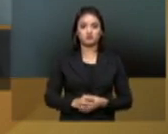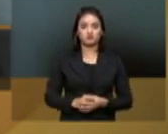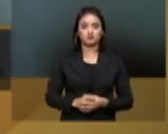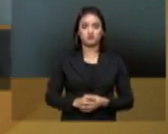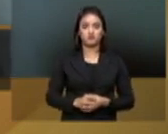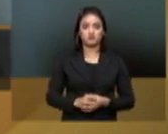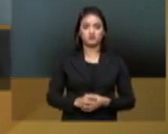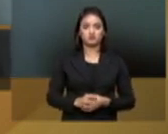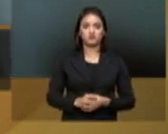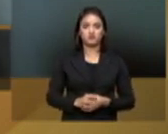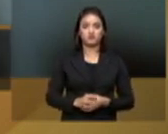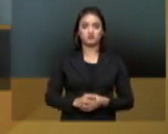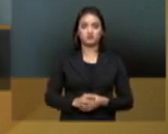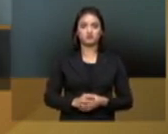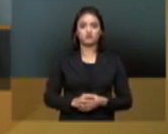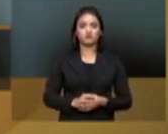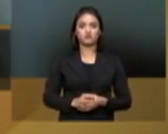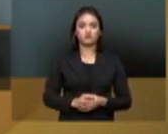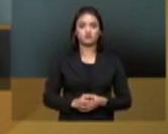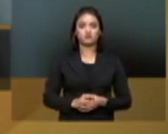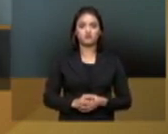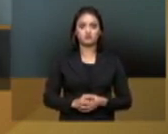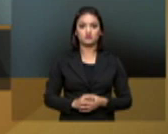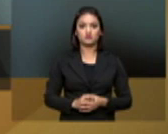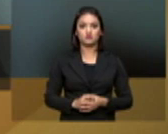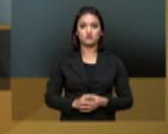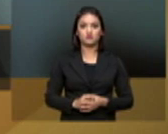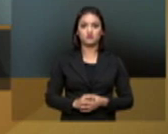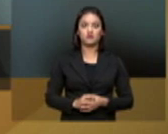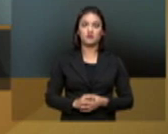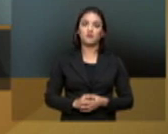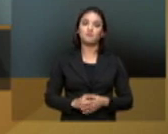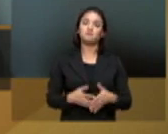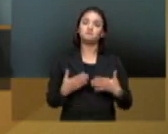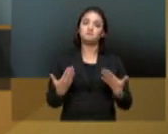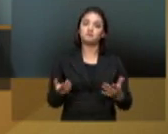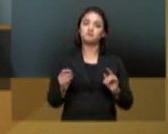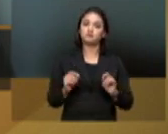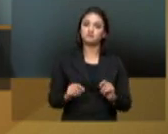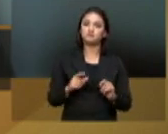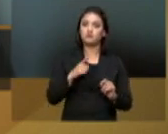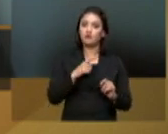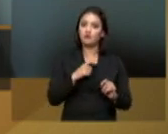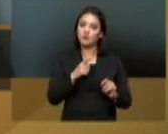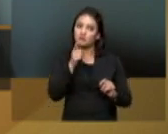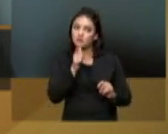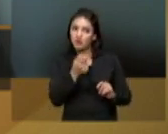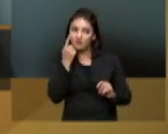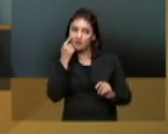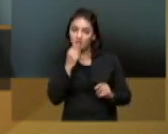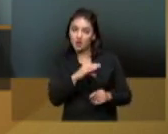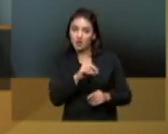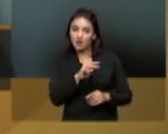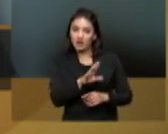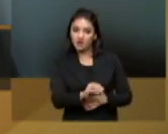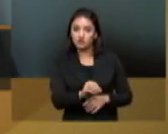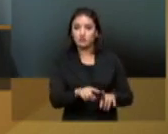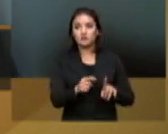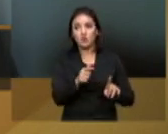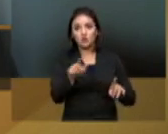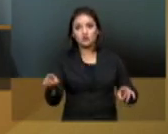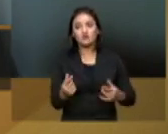sobre as receitas financeiras. Uma coisa é a apuração do crédito, outra a apuração do valor